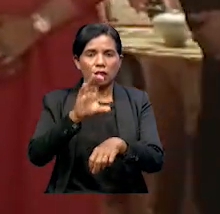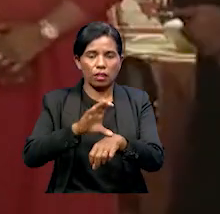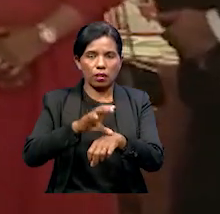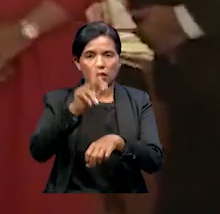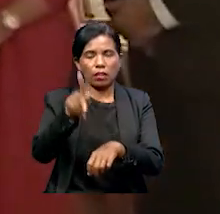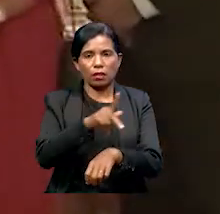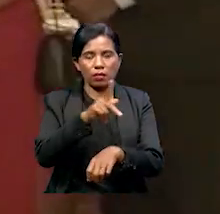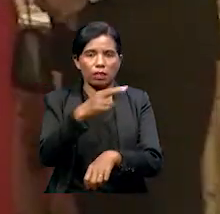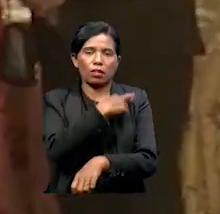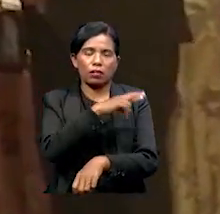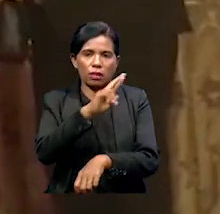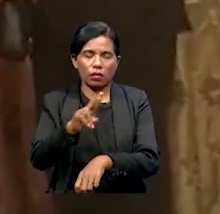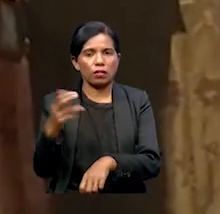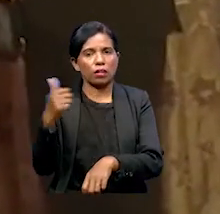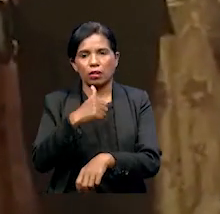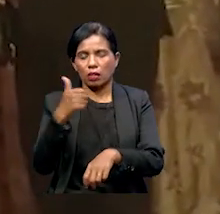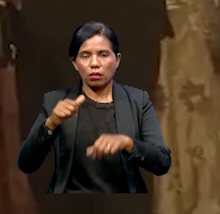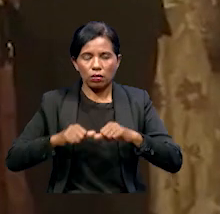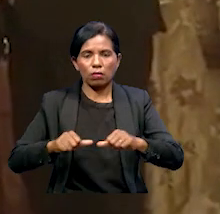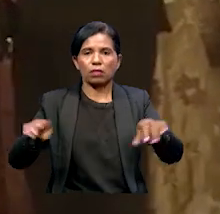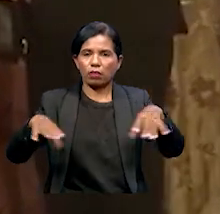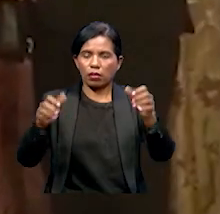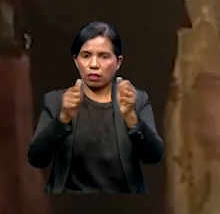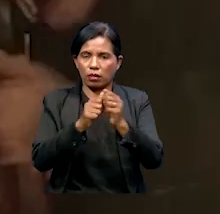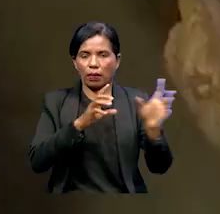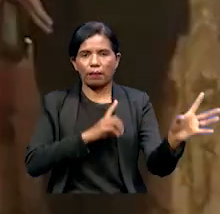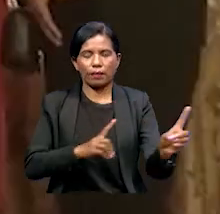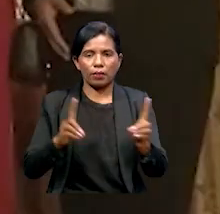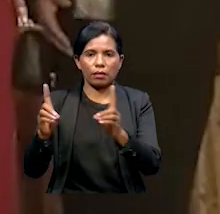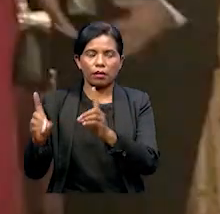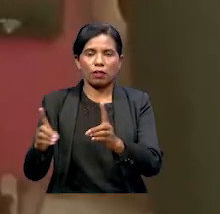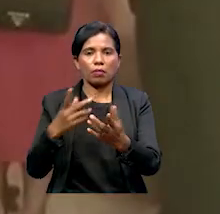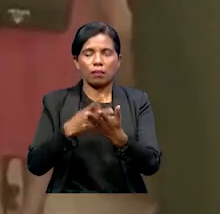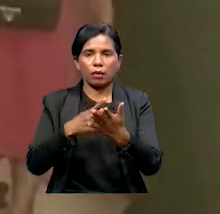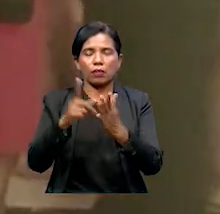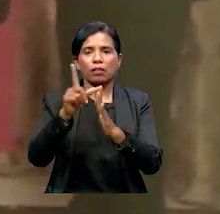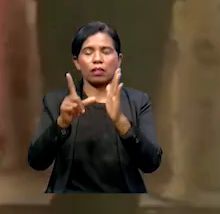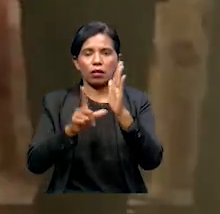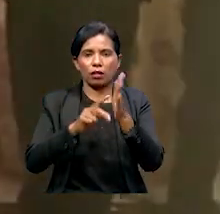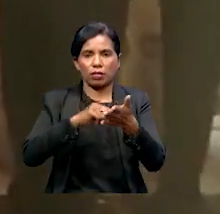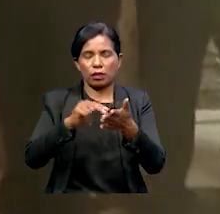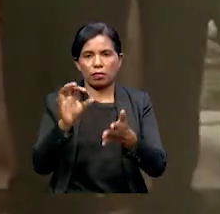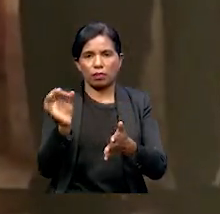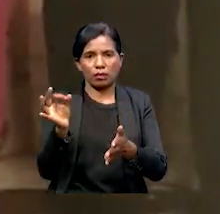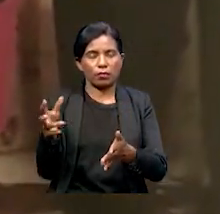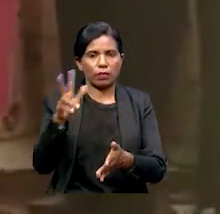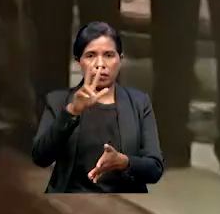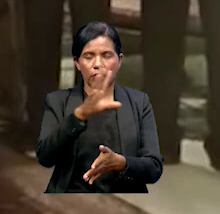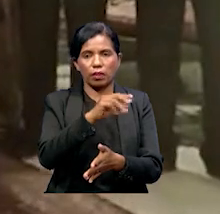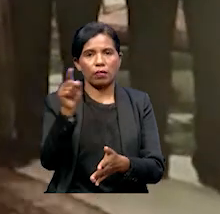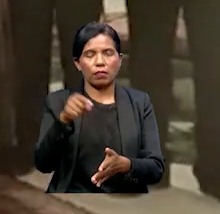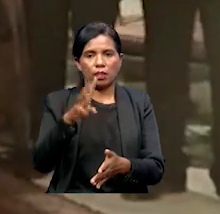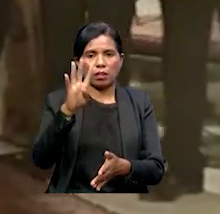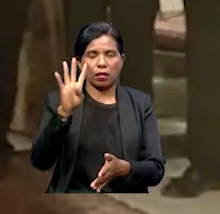Sira Seluk, mos continua serviço a Mutu, onde implementa projeto resolução número Cianulo Sintolo, para a